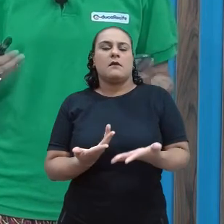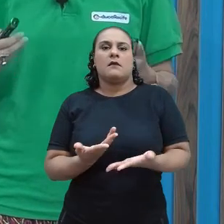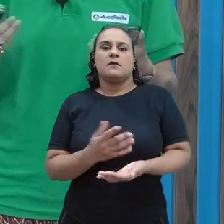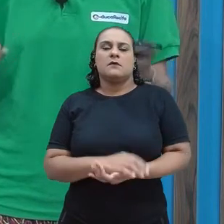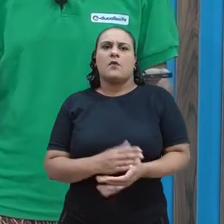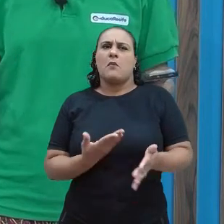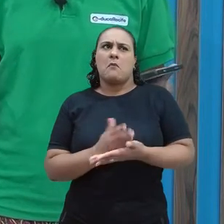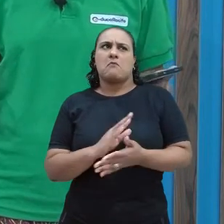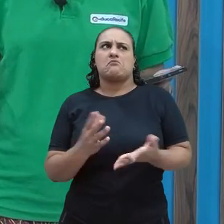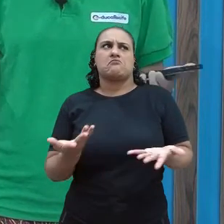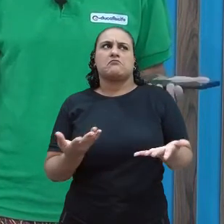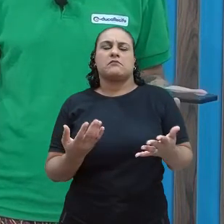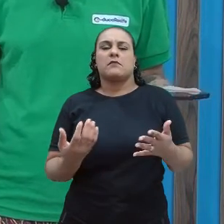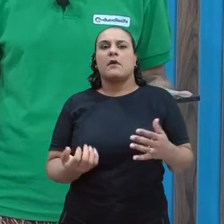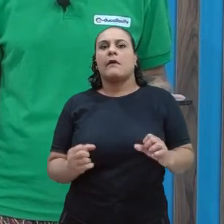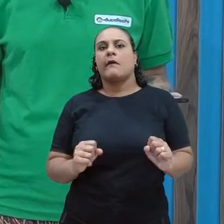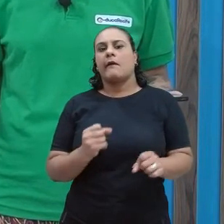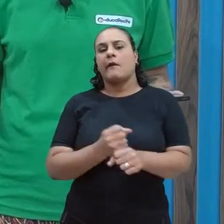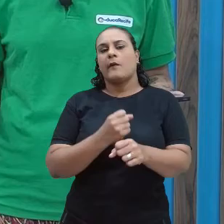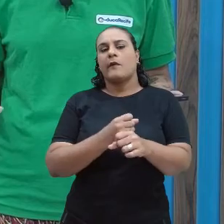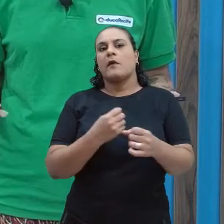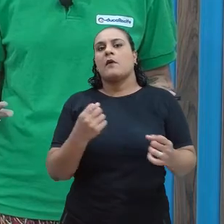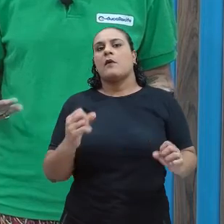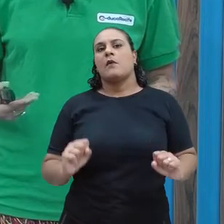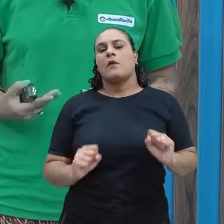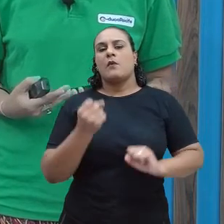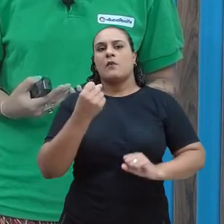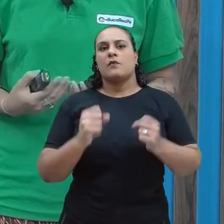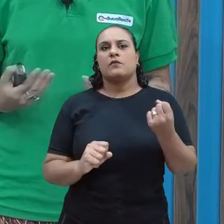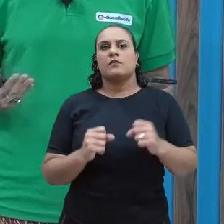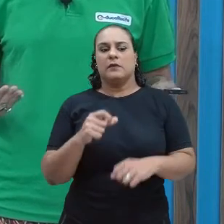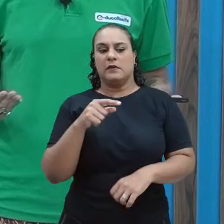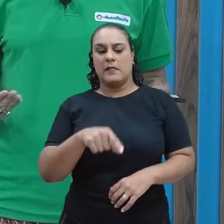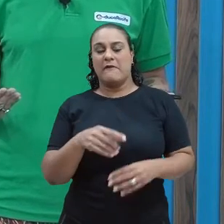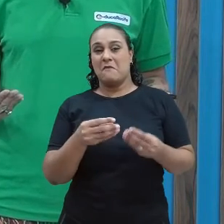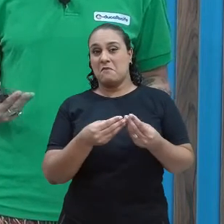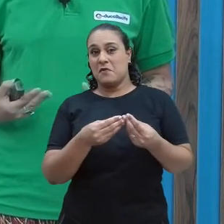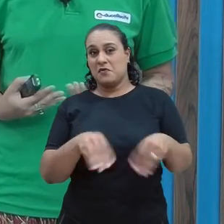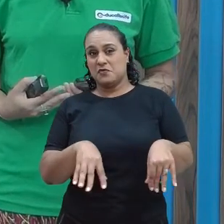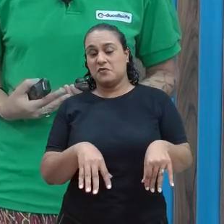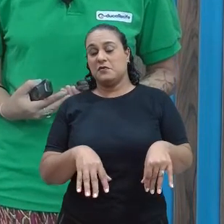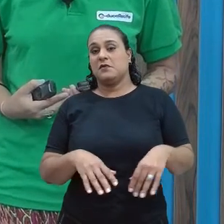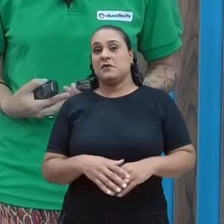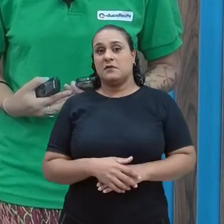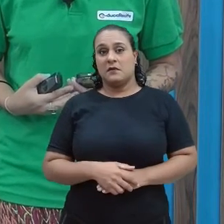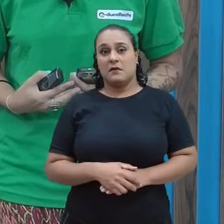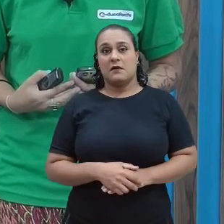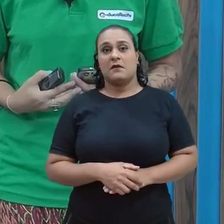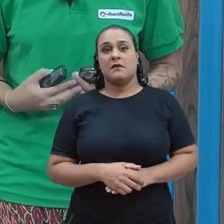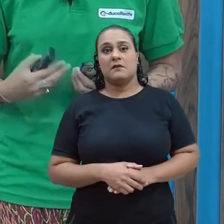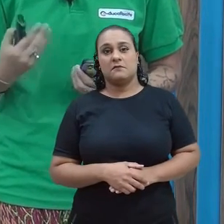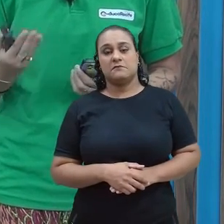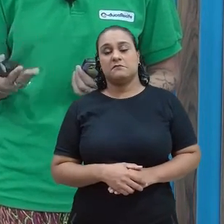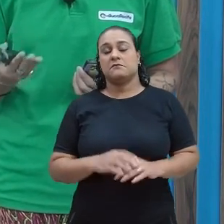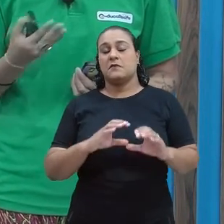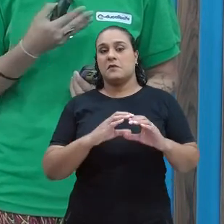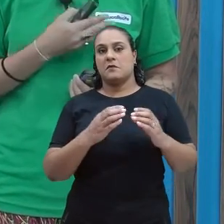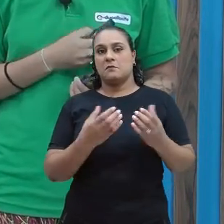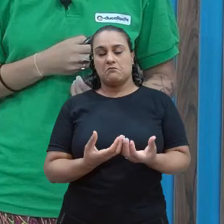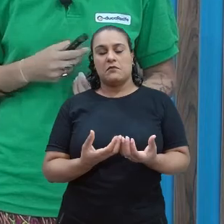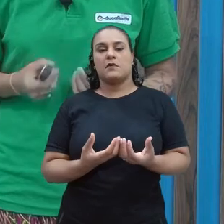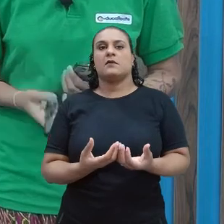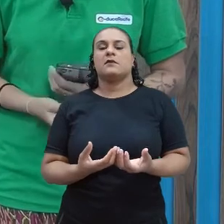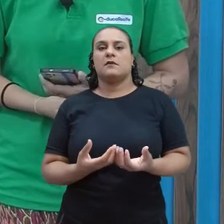empresa e que pode fazer danos àquela comunidade onde não vai ter muito impacto, certo? Justamente